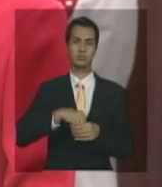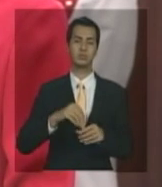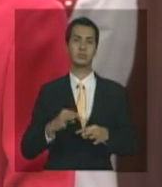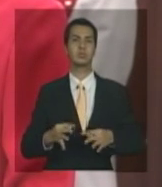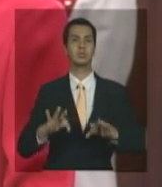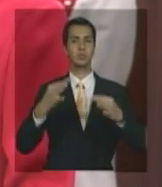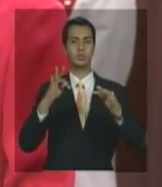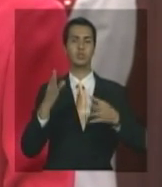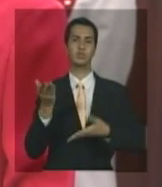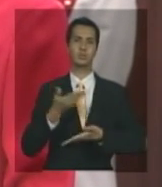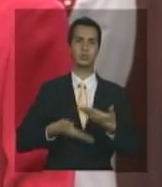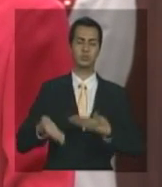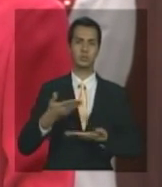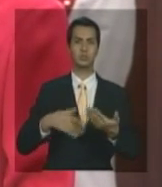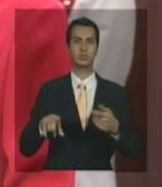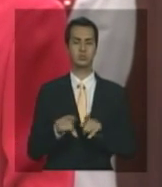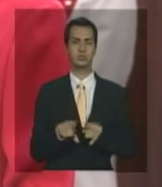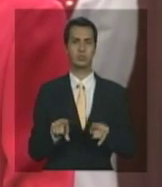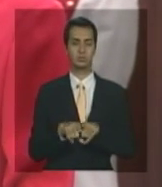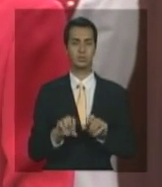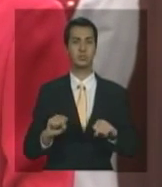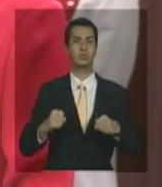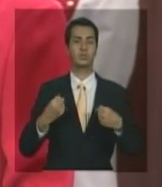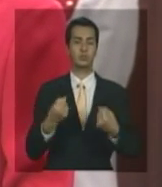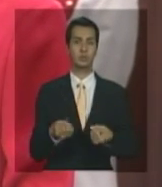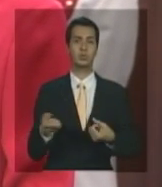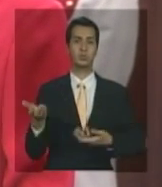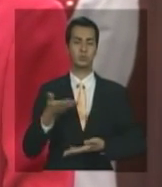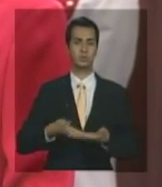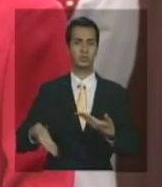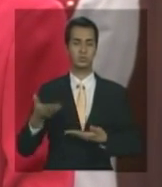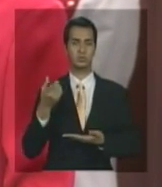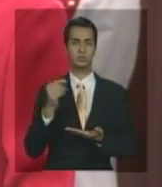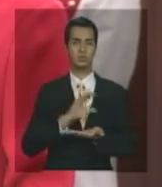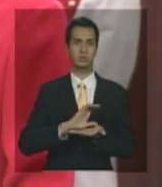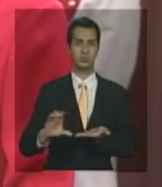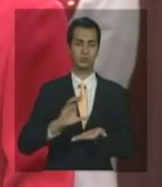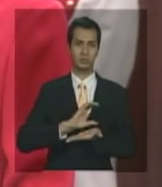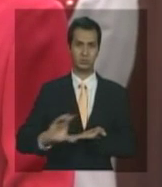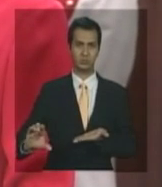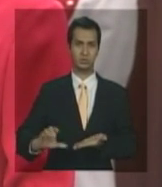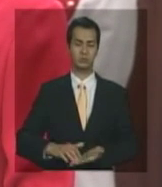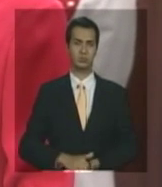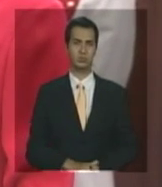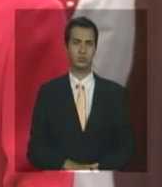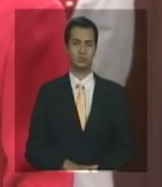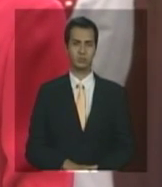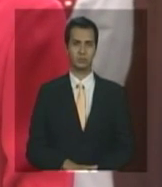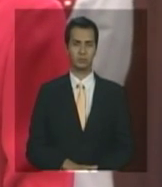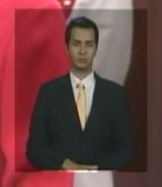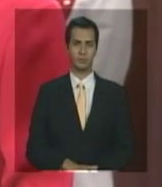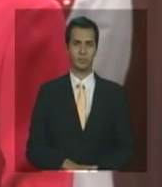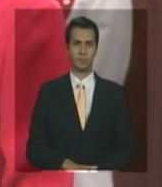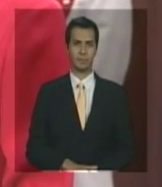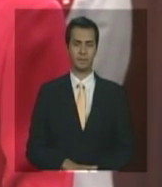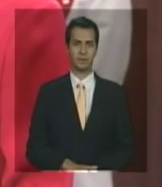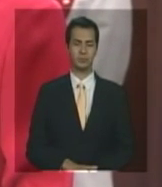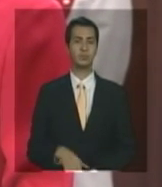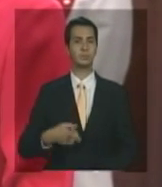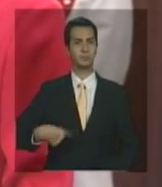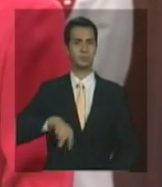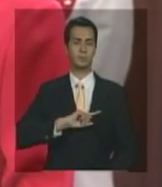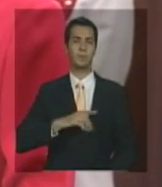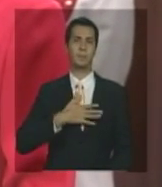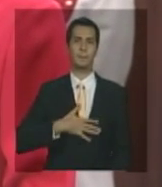nossas trocas, bem como intensificar o fluxo de investimentos bilaterais. São motivos de